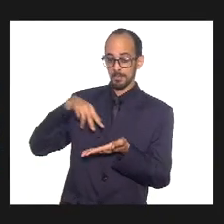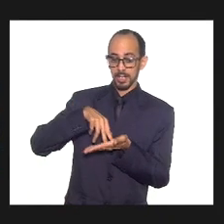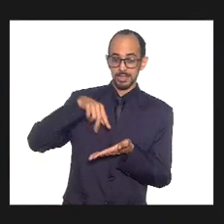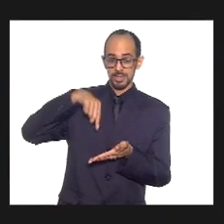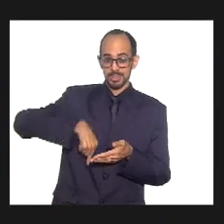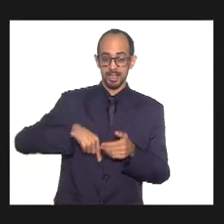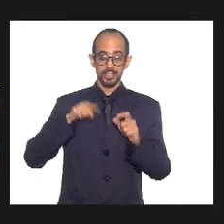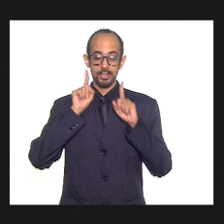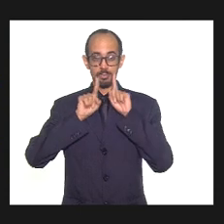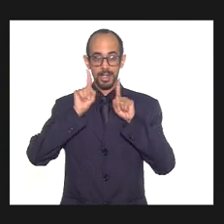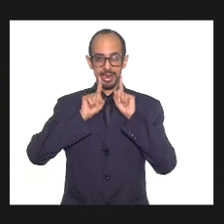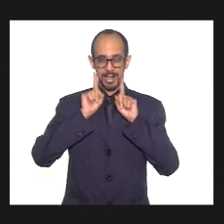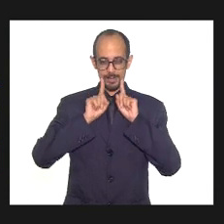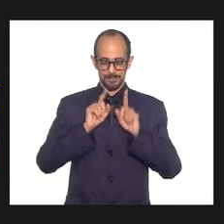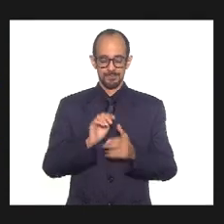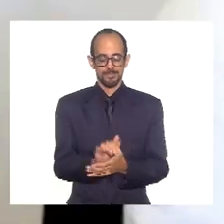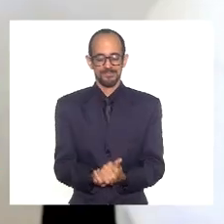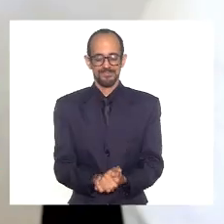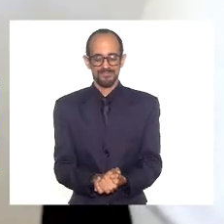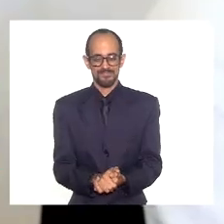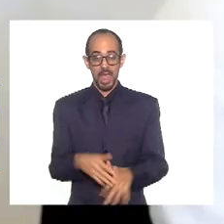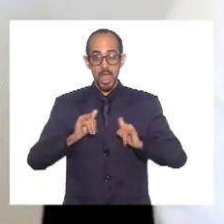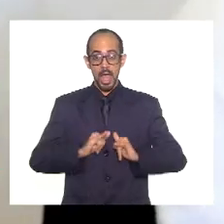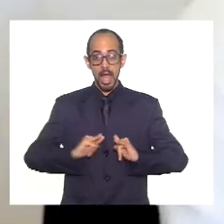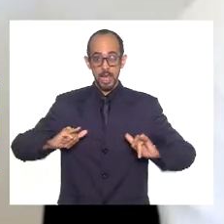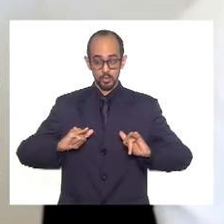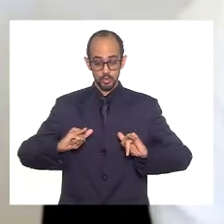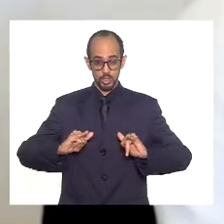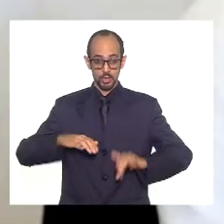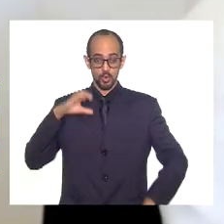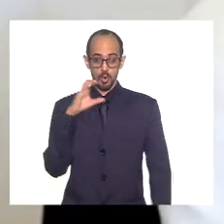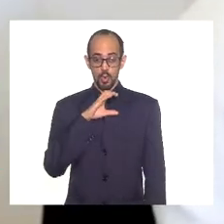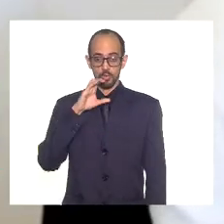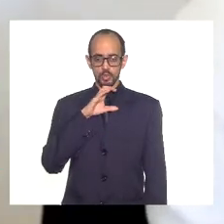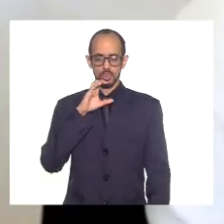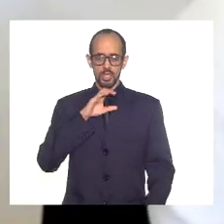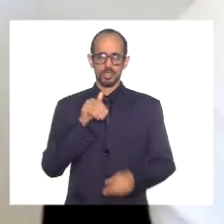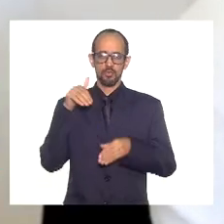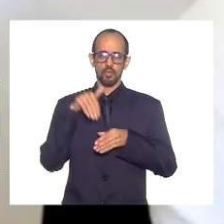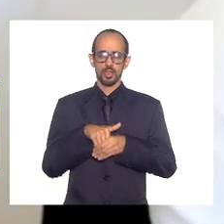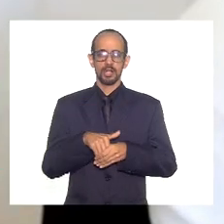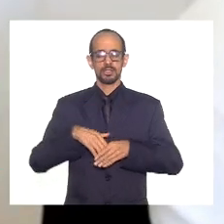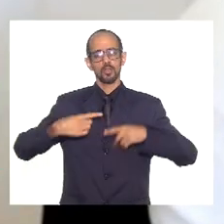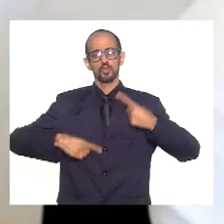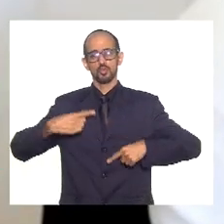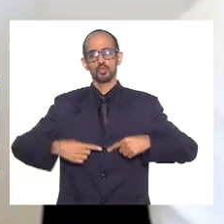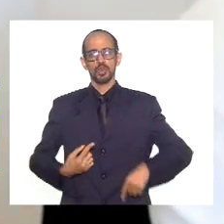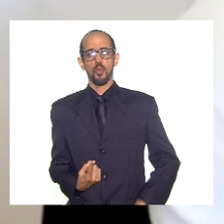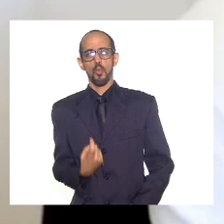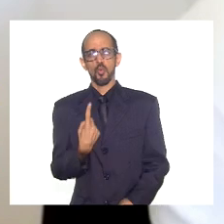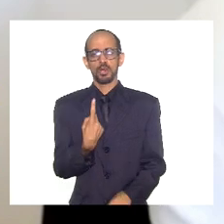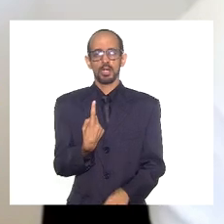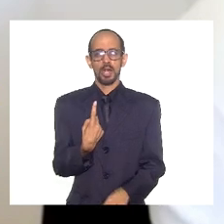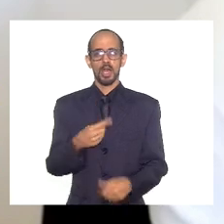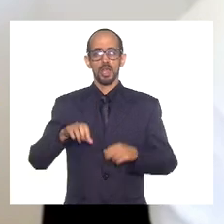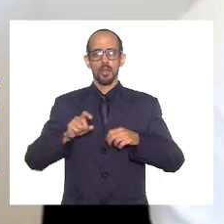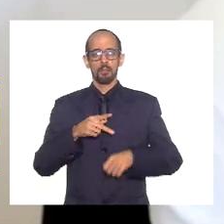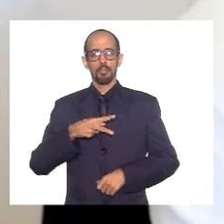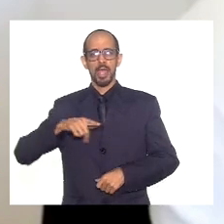Maricá. Muito anuncio, obrigado. Em regime de urgência, em votação, em discussão única, projeto de